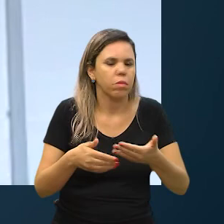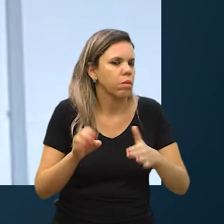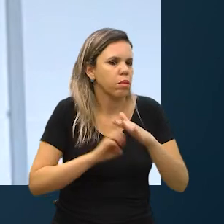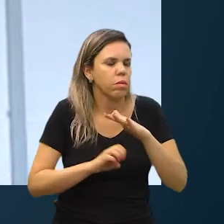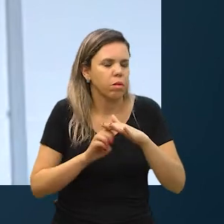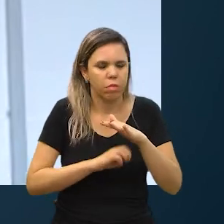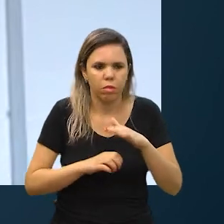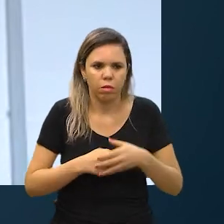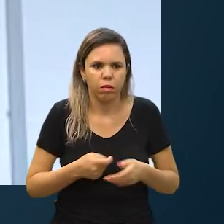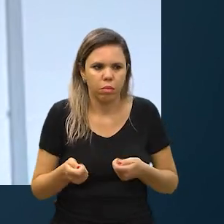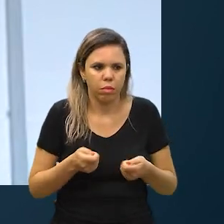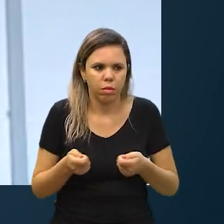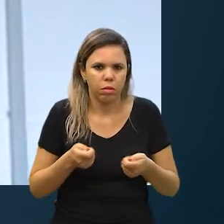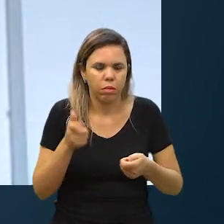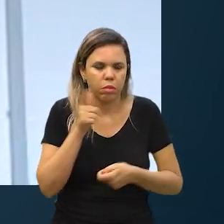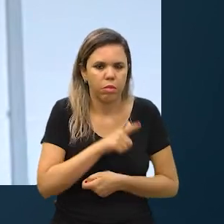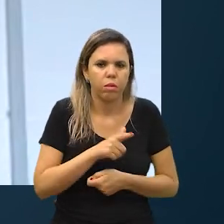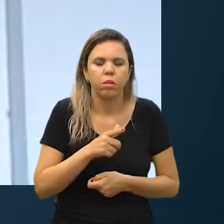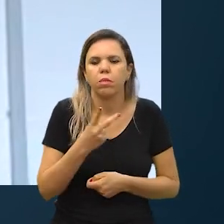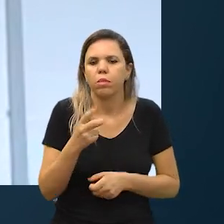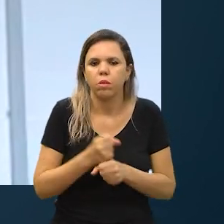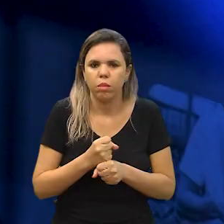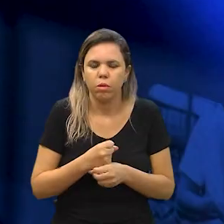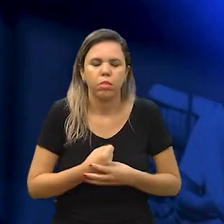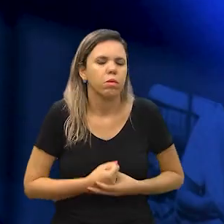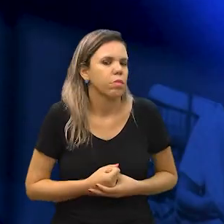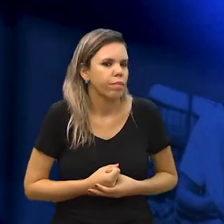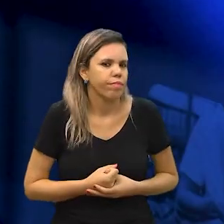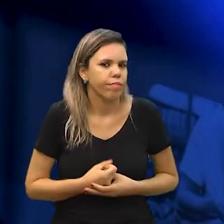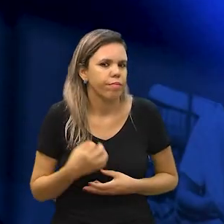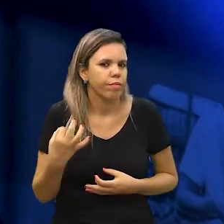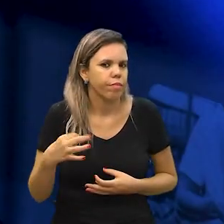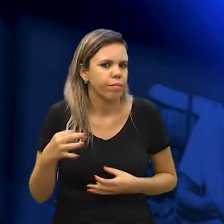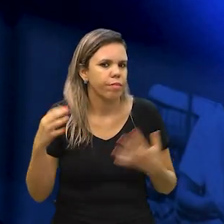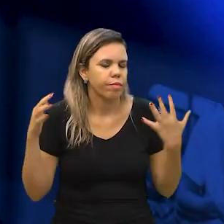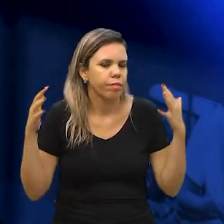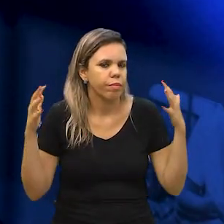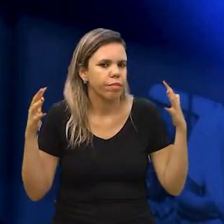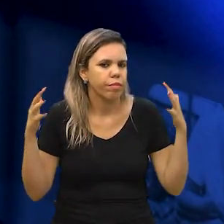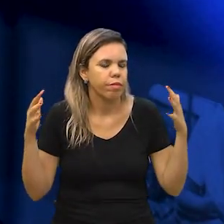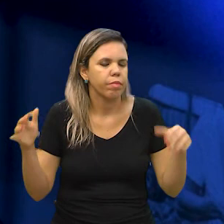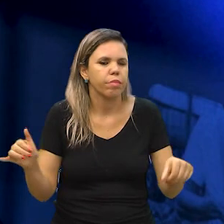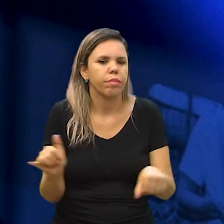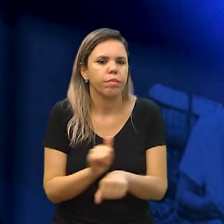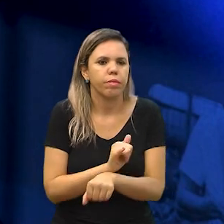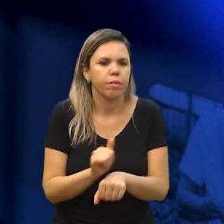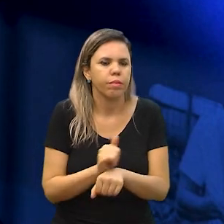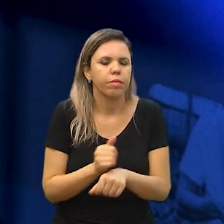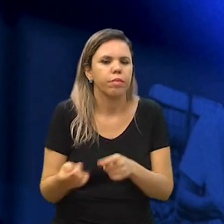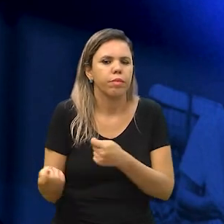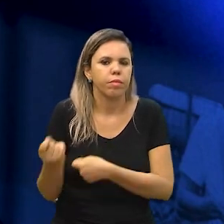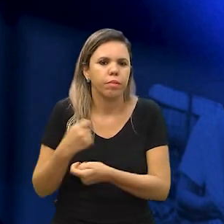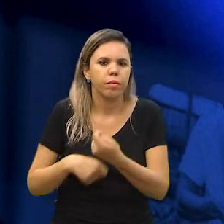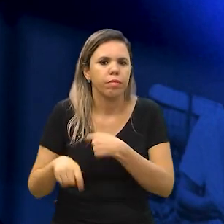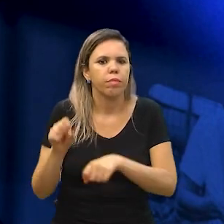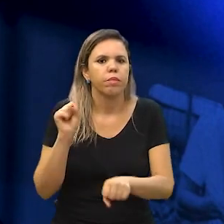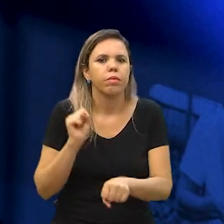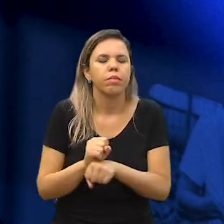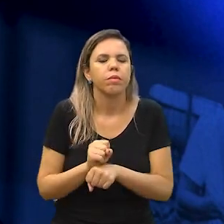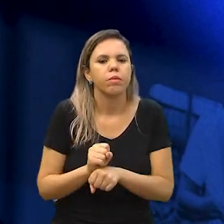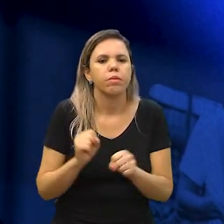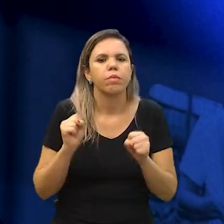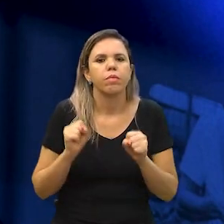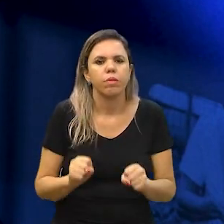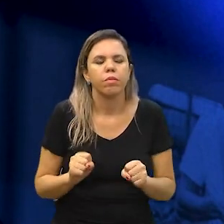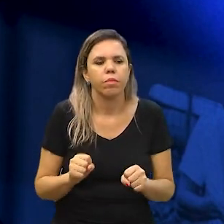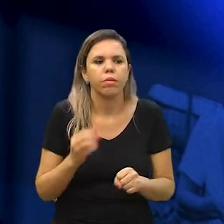para a startup se estabilizar, né, é o que a gente conseguiu nesses últimos 2 anos. Tá certo, parabéns aí pela estratégia, pelo negócio. A gente espera que